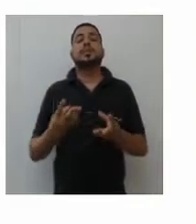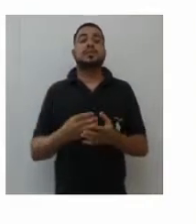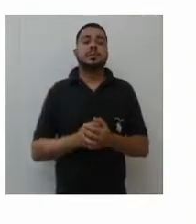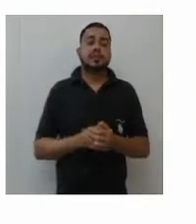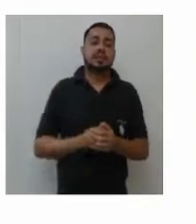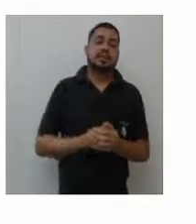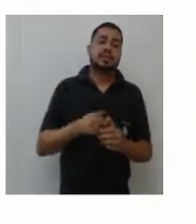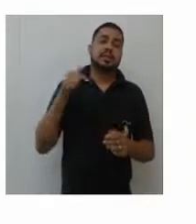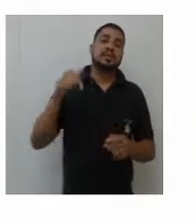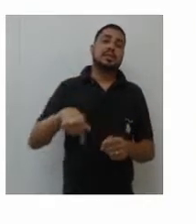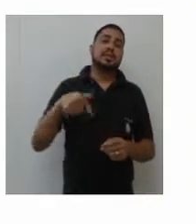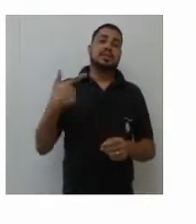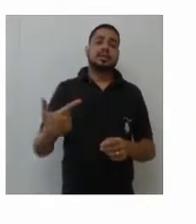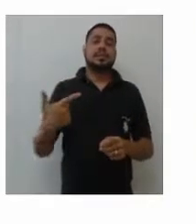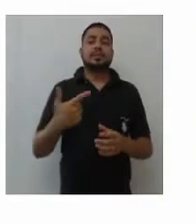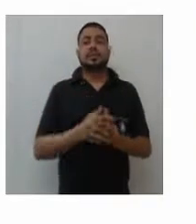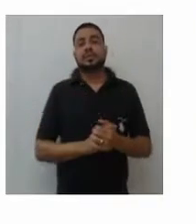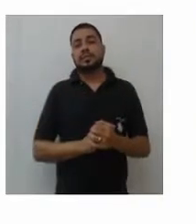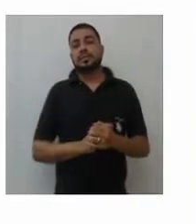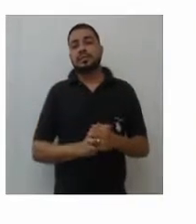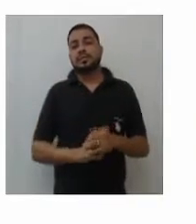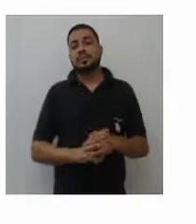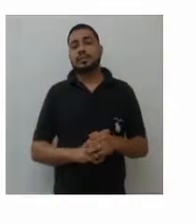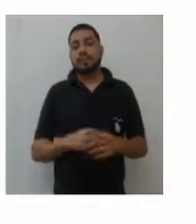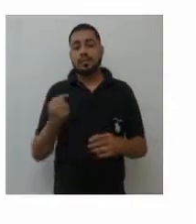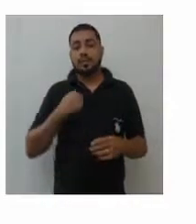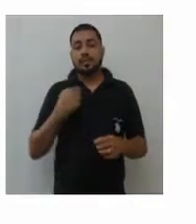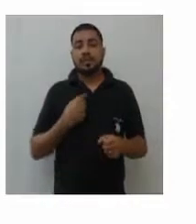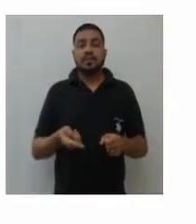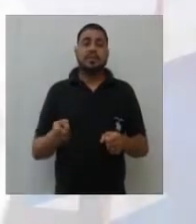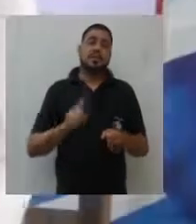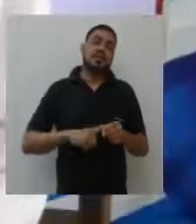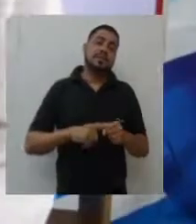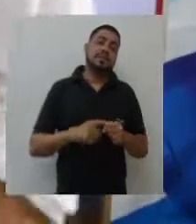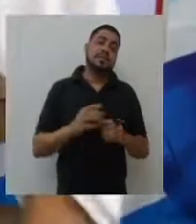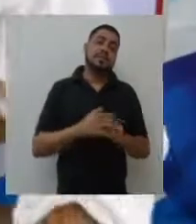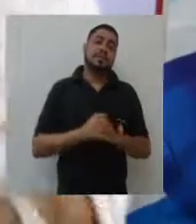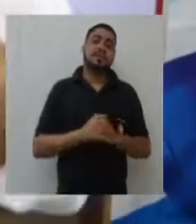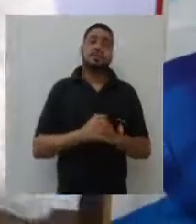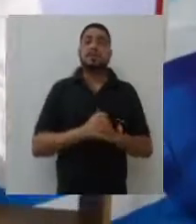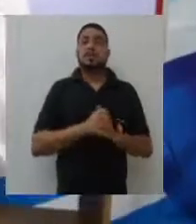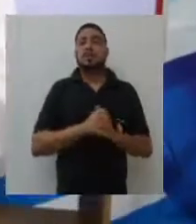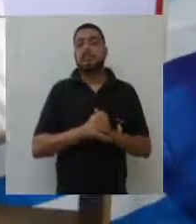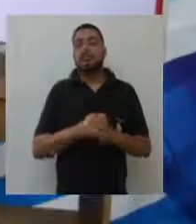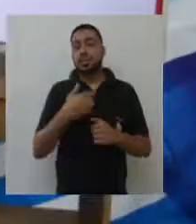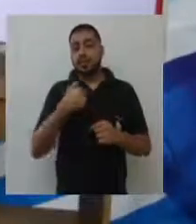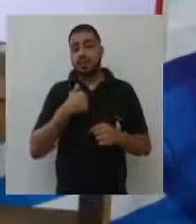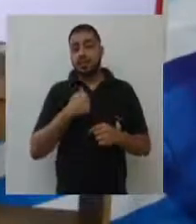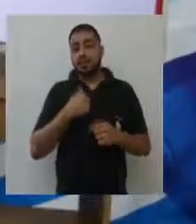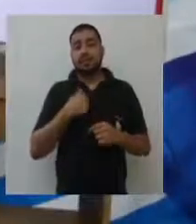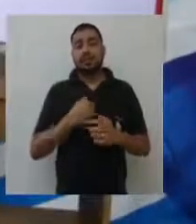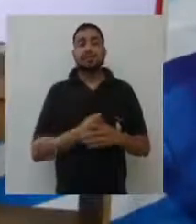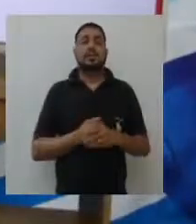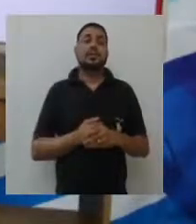pessoal? 72. Pessoal, eu vou voltar agora para mim,